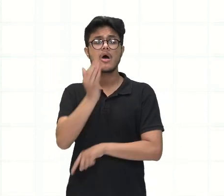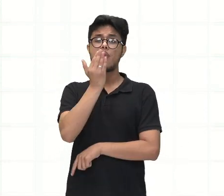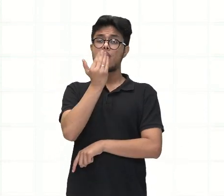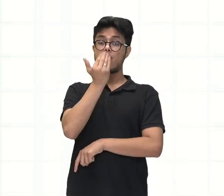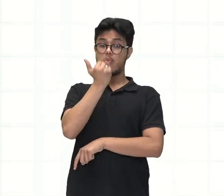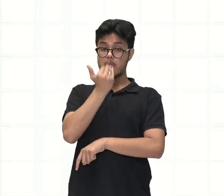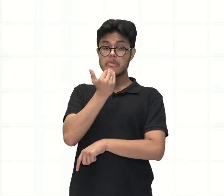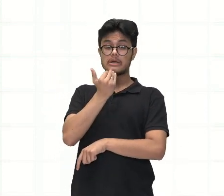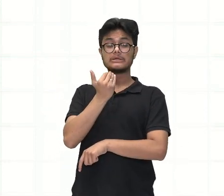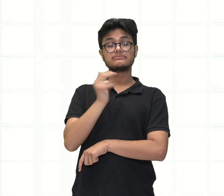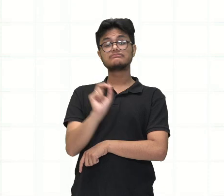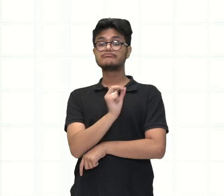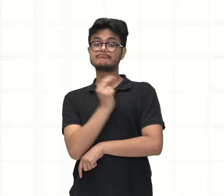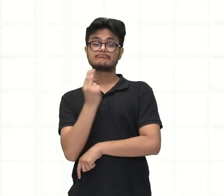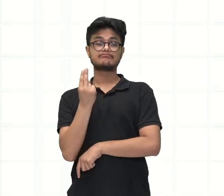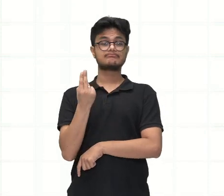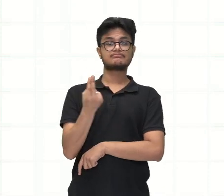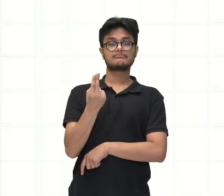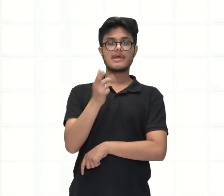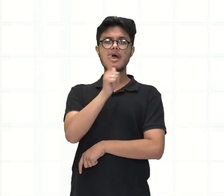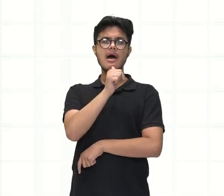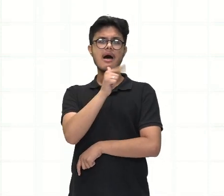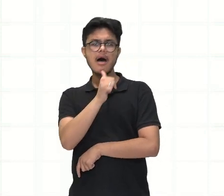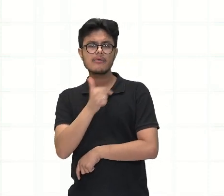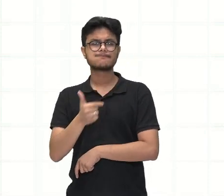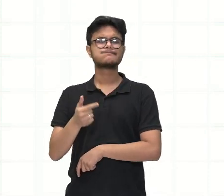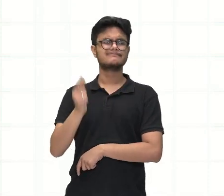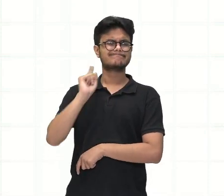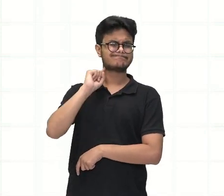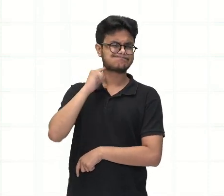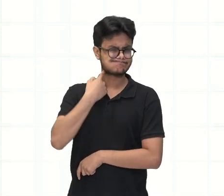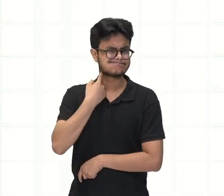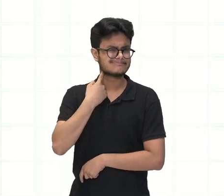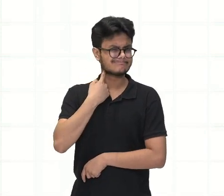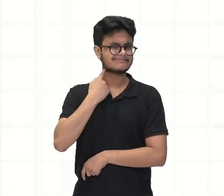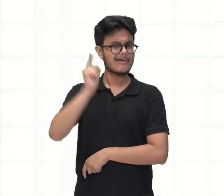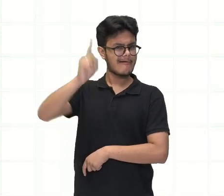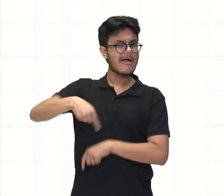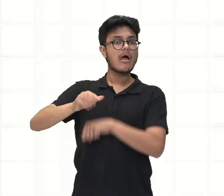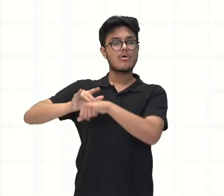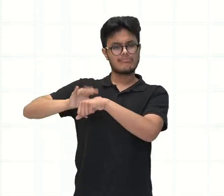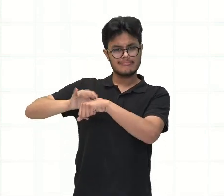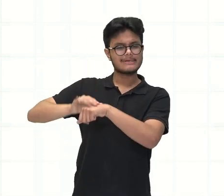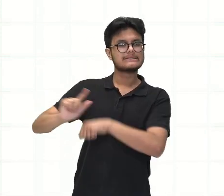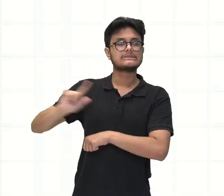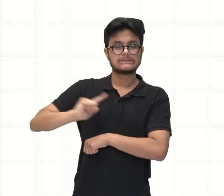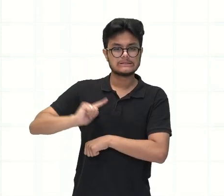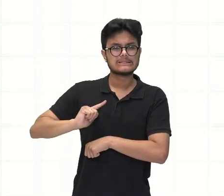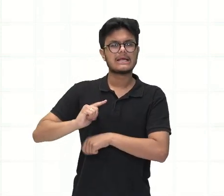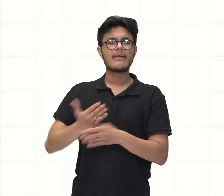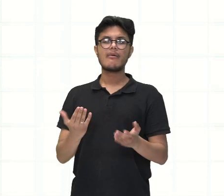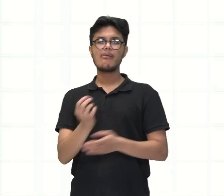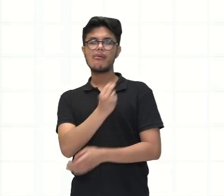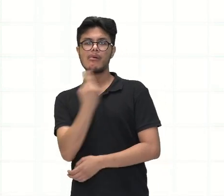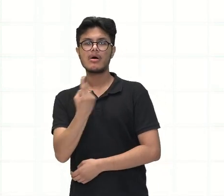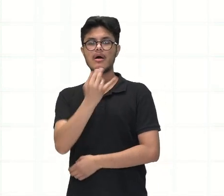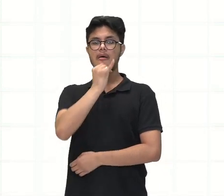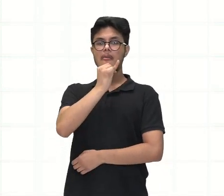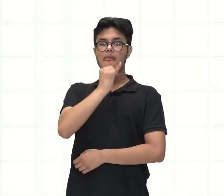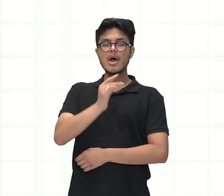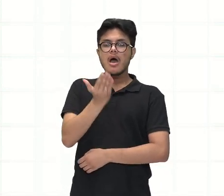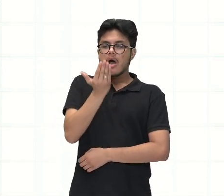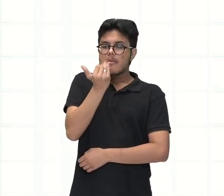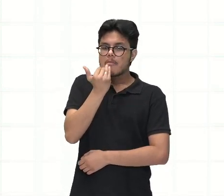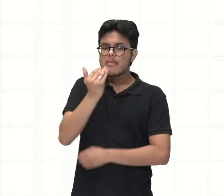alimentos em que tanto a água que foi utilizada na higienização desses